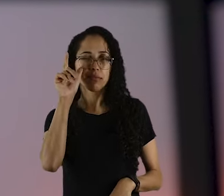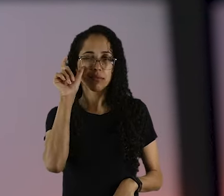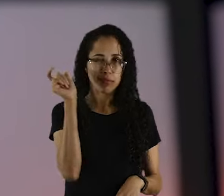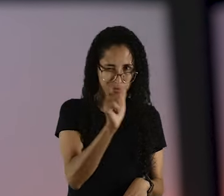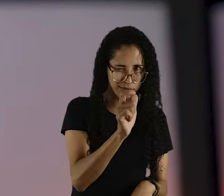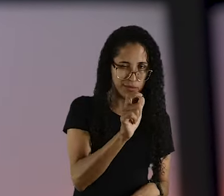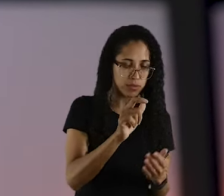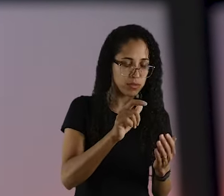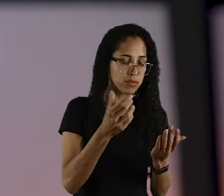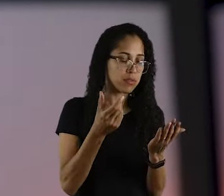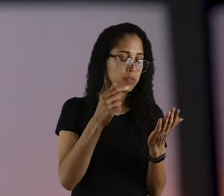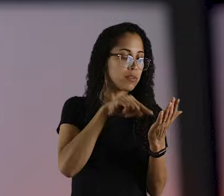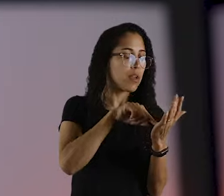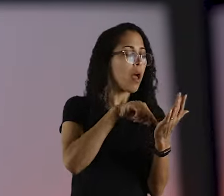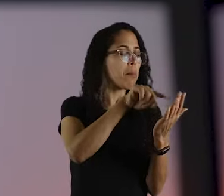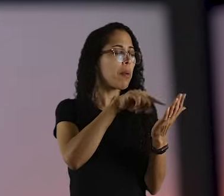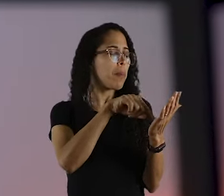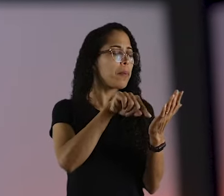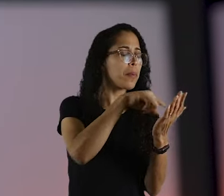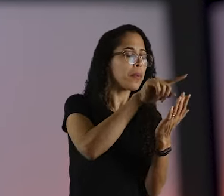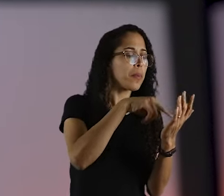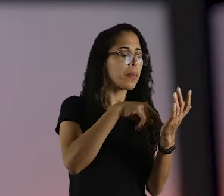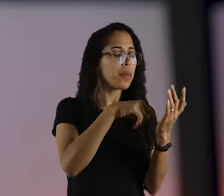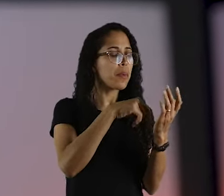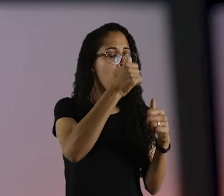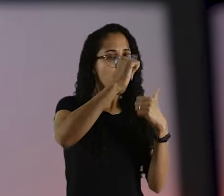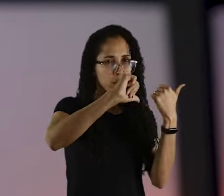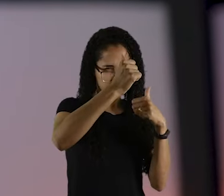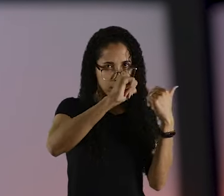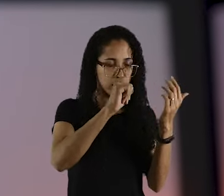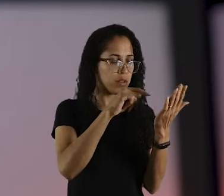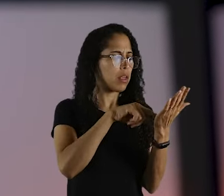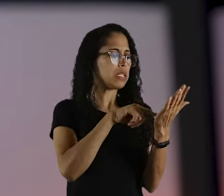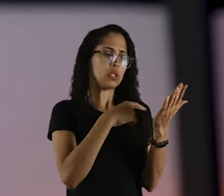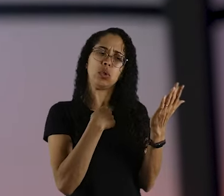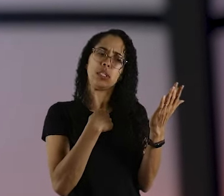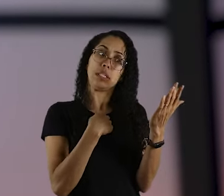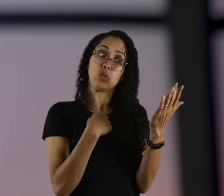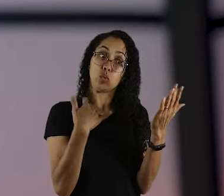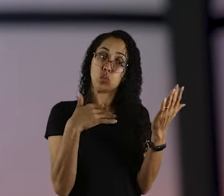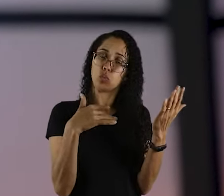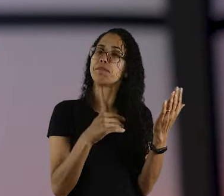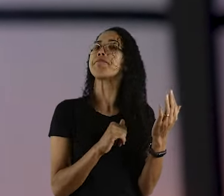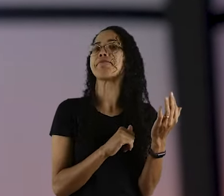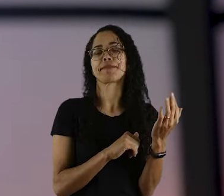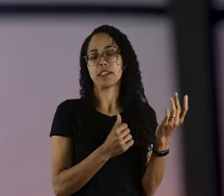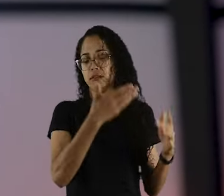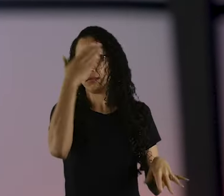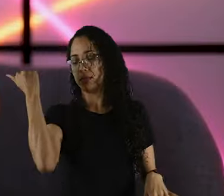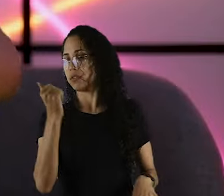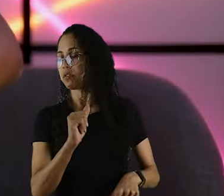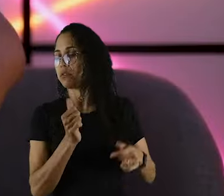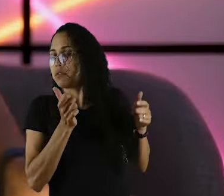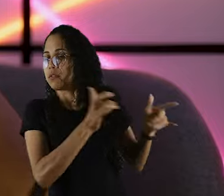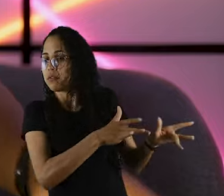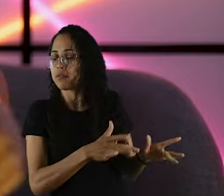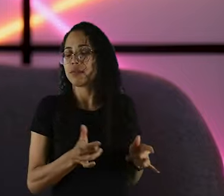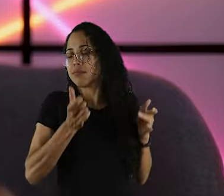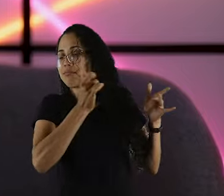né, no meu banco tradicional. E aí eu olhava assim, não, mas daí era tanta coisa que eles pediam, não, esquece. E